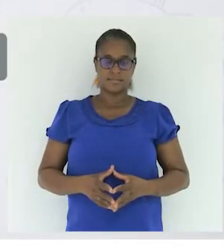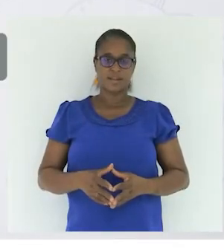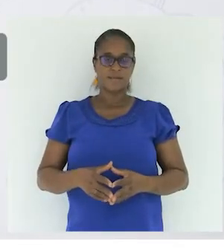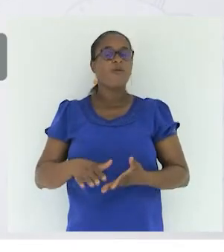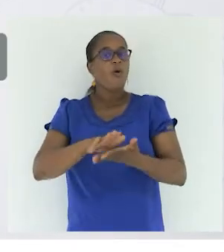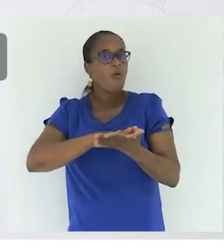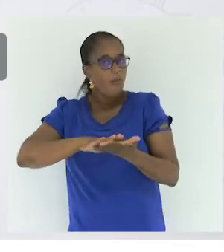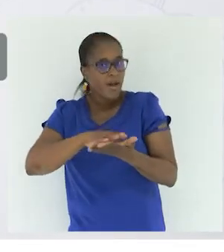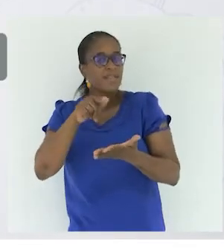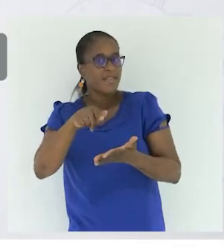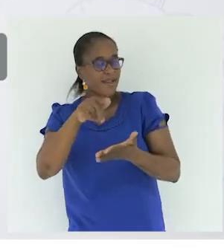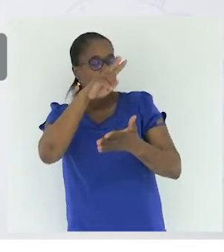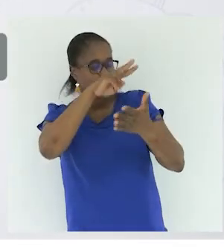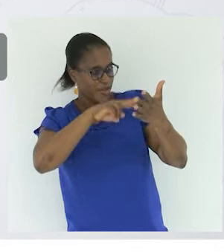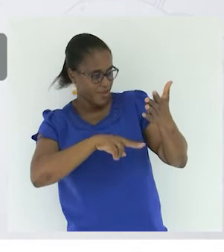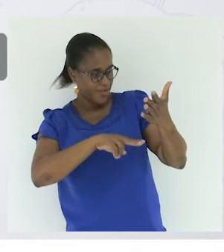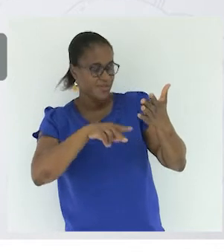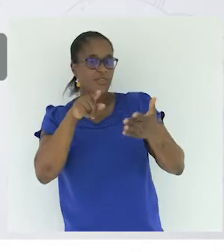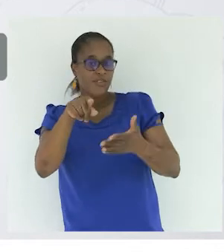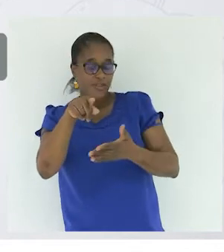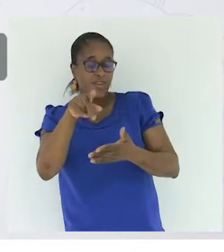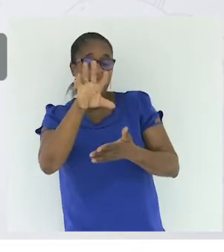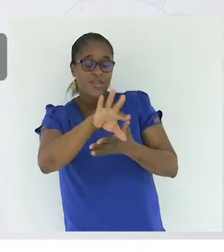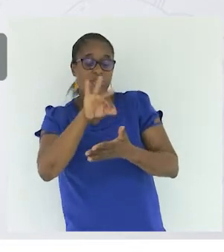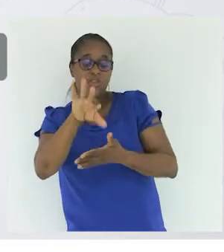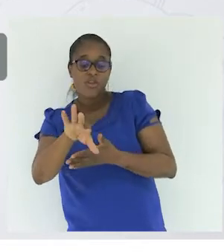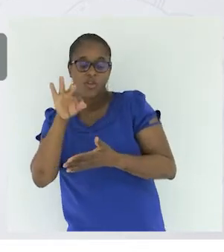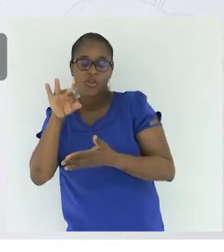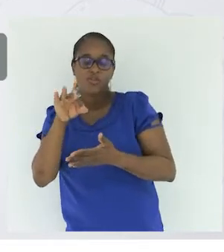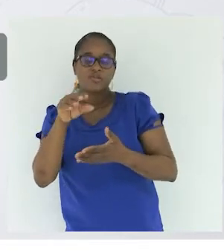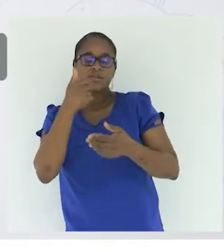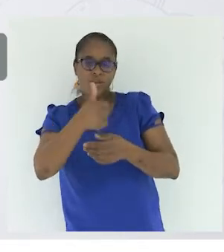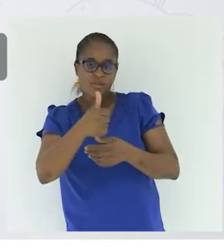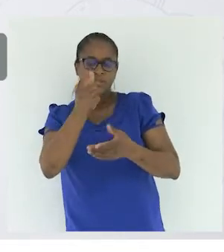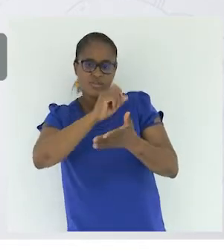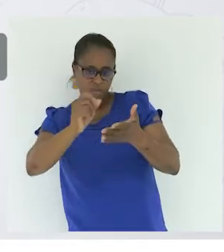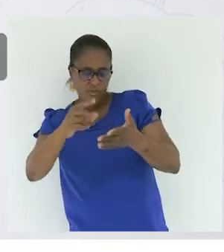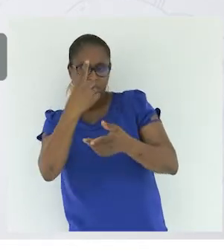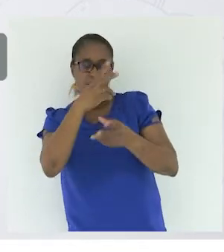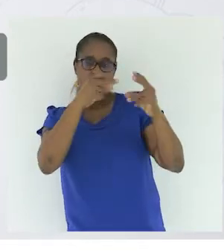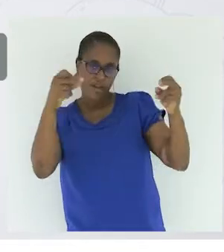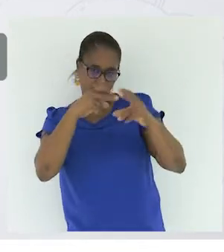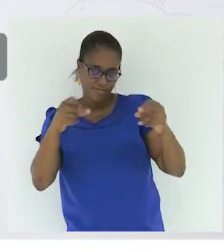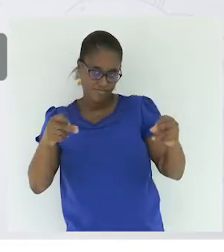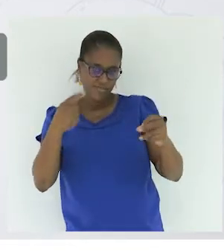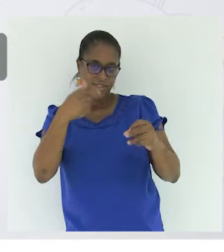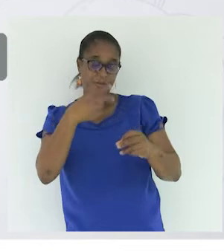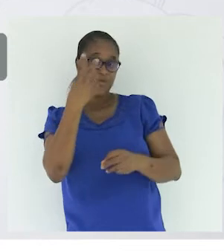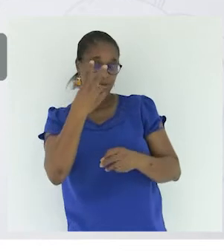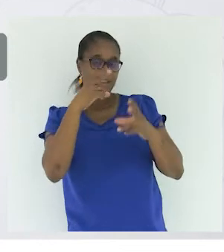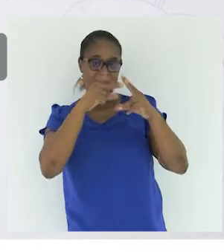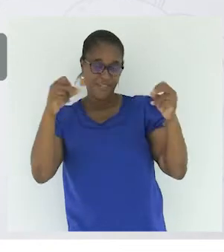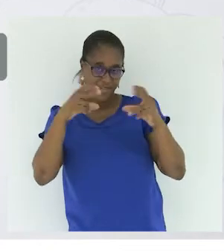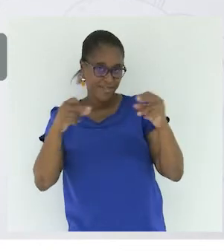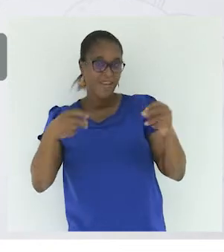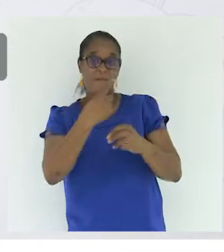Com base no texto, escolhe a opção certa que completa cada frase. Temos duas frases